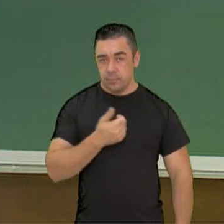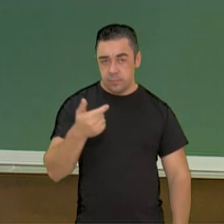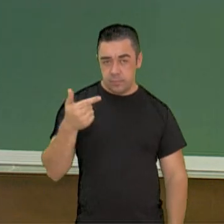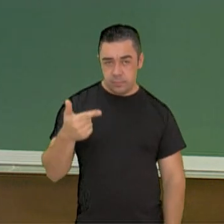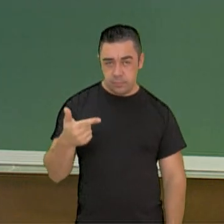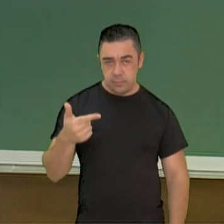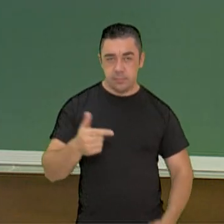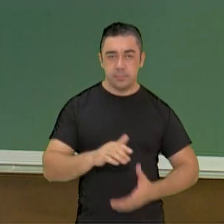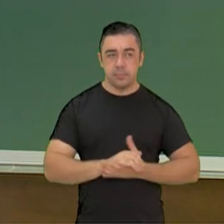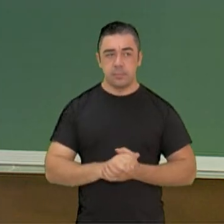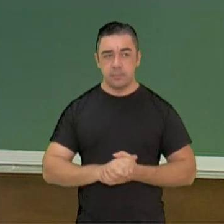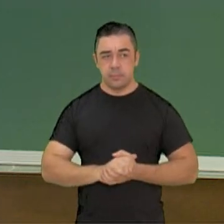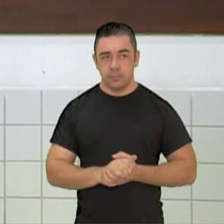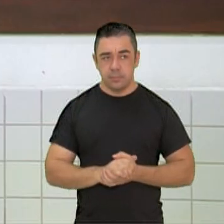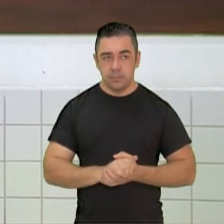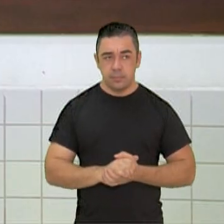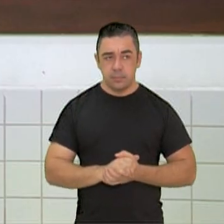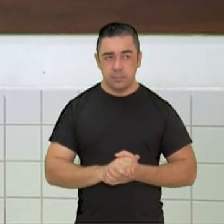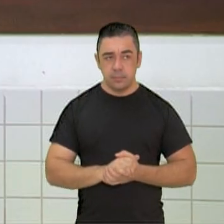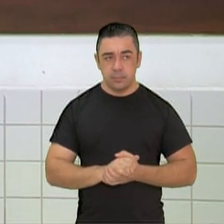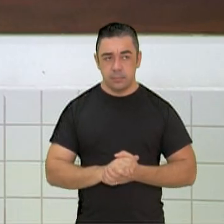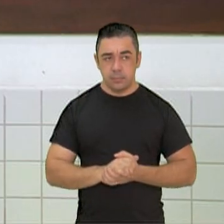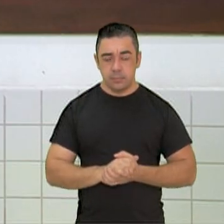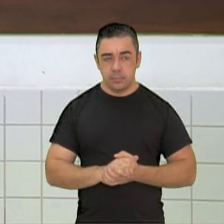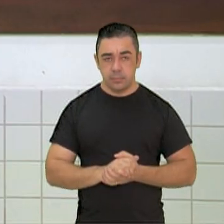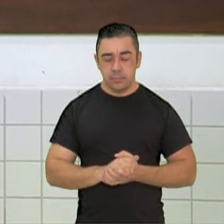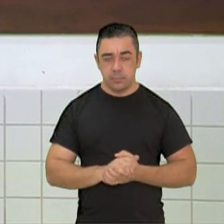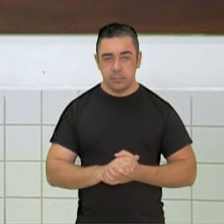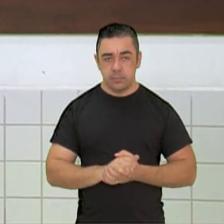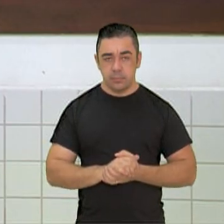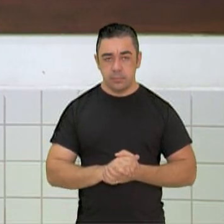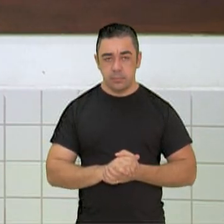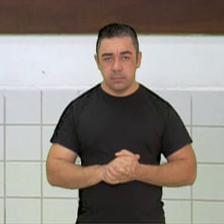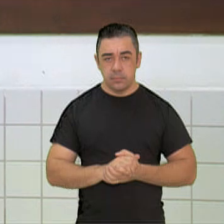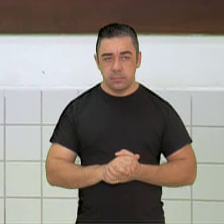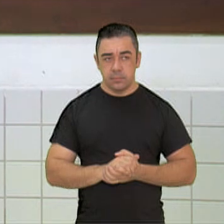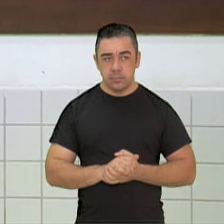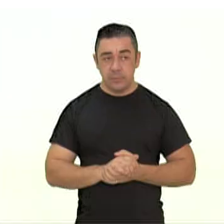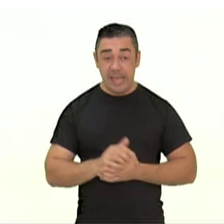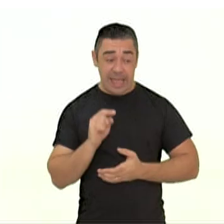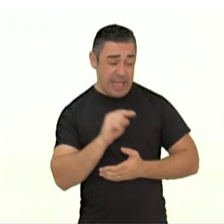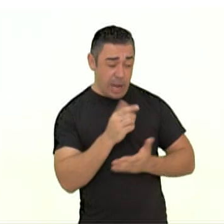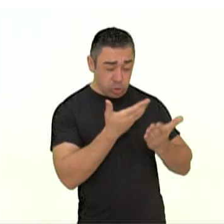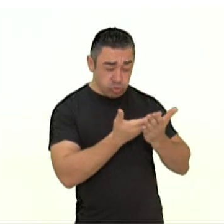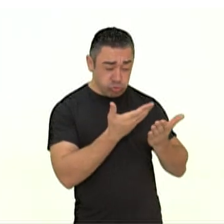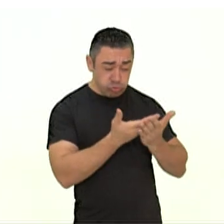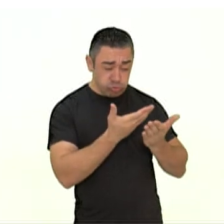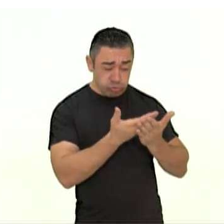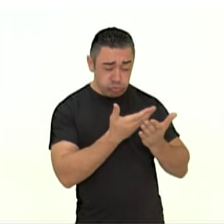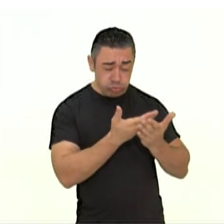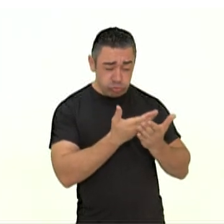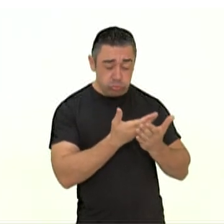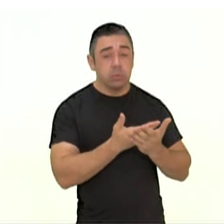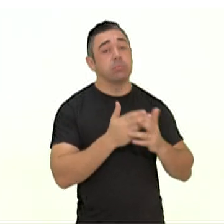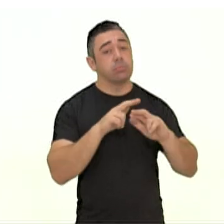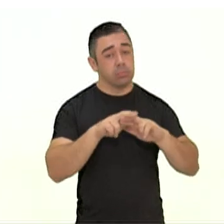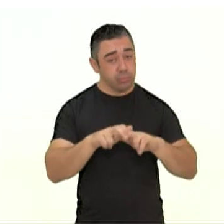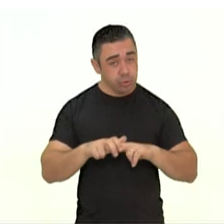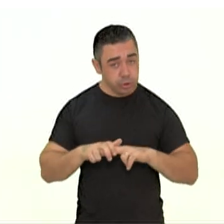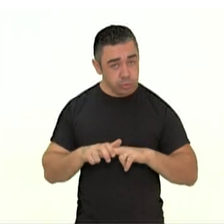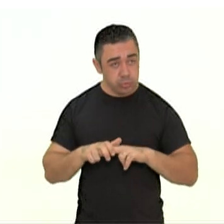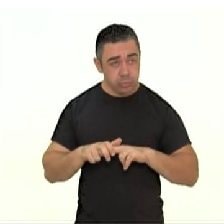vamos para a nossa próxima atividade. Vamos lá. Ela estudou muito, por